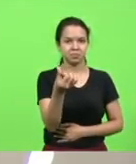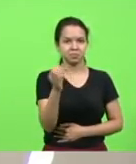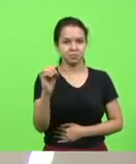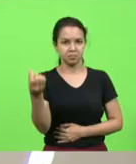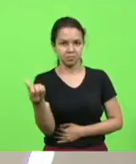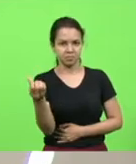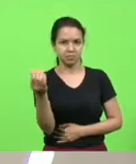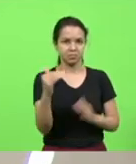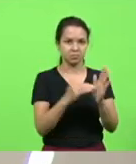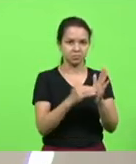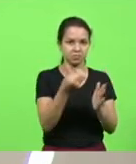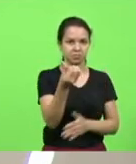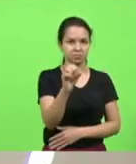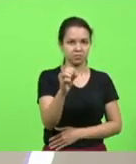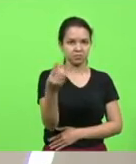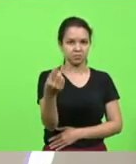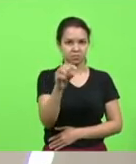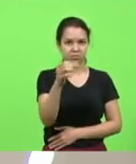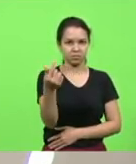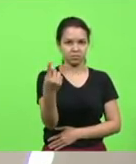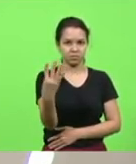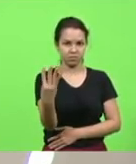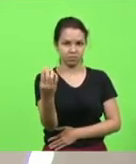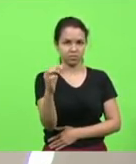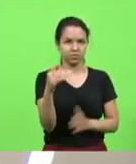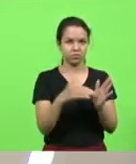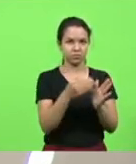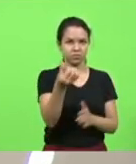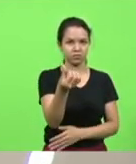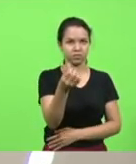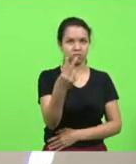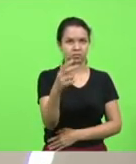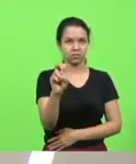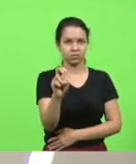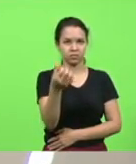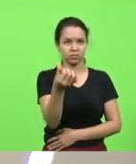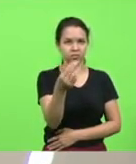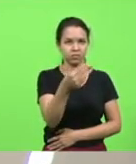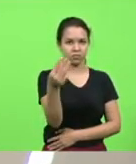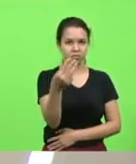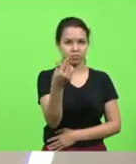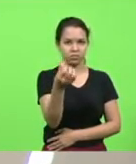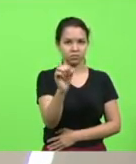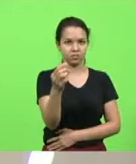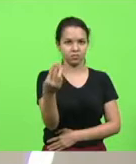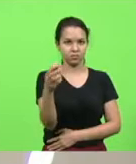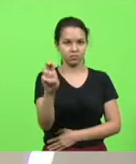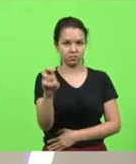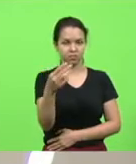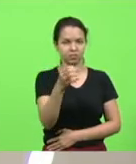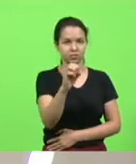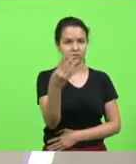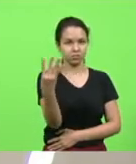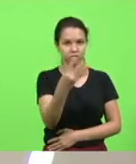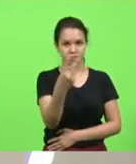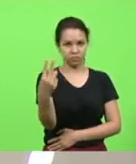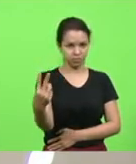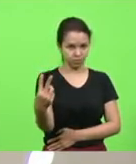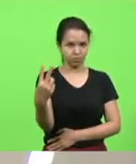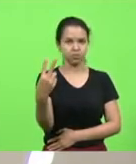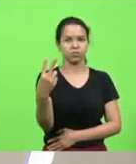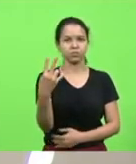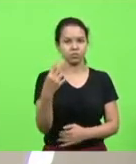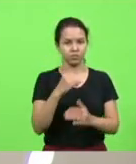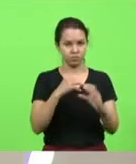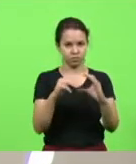614, 620, 625 a 633, 635 e 642. Esta presidência comunica caminhará aos